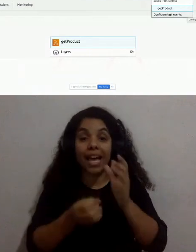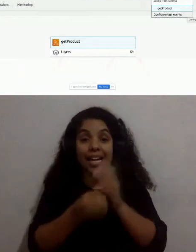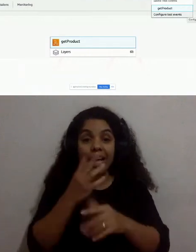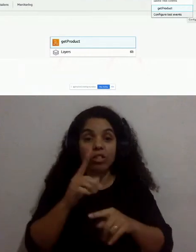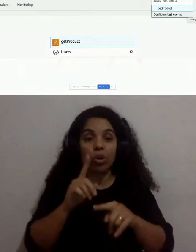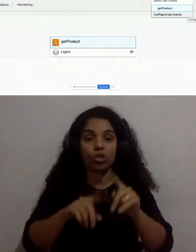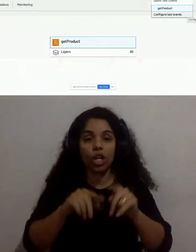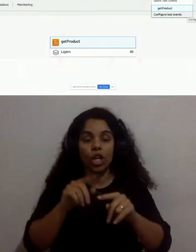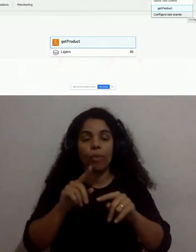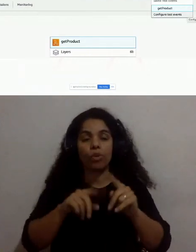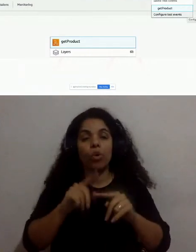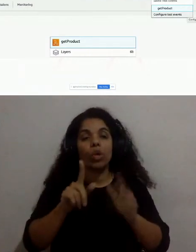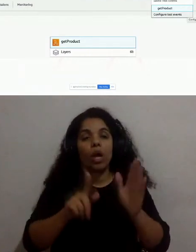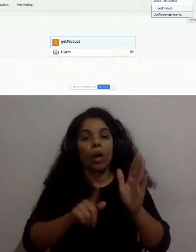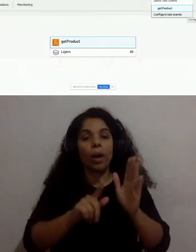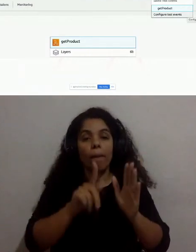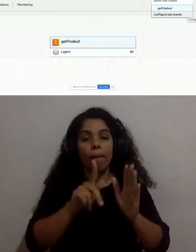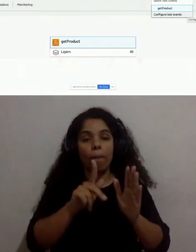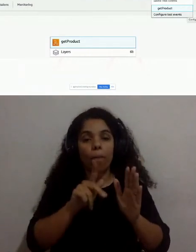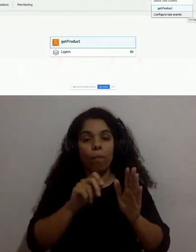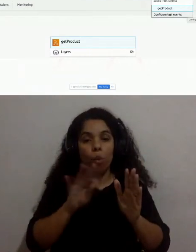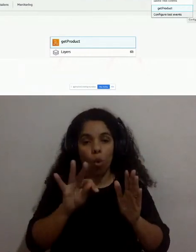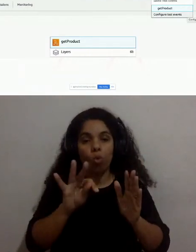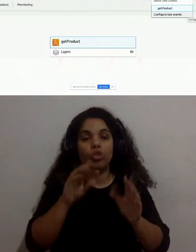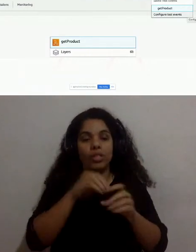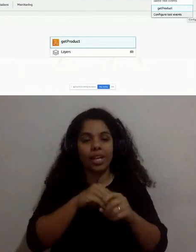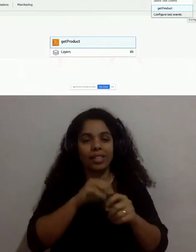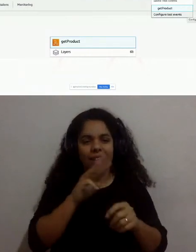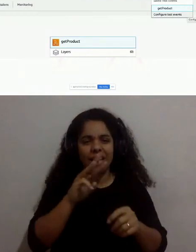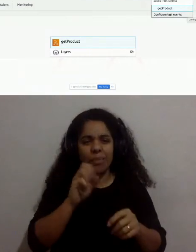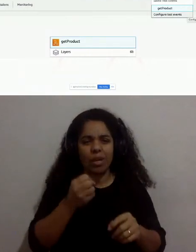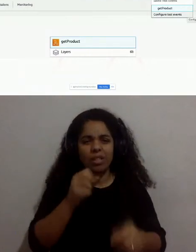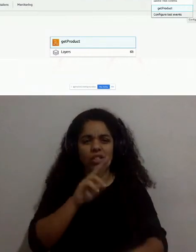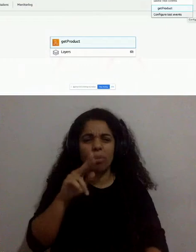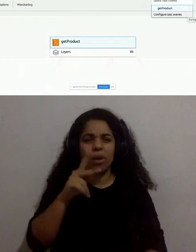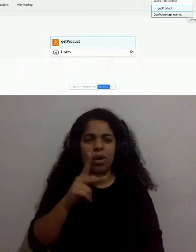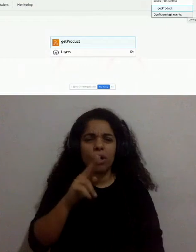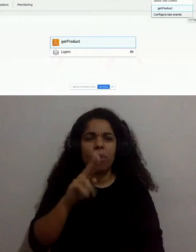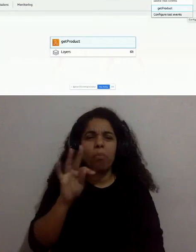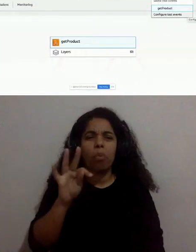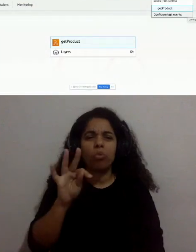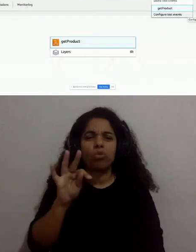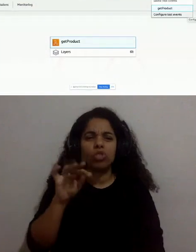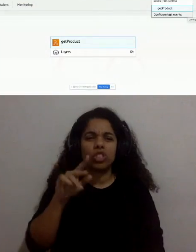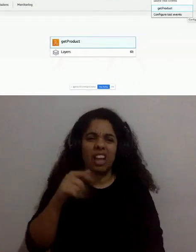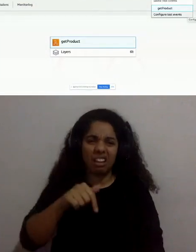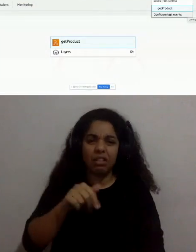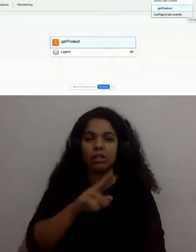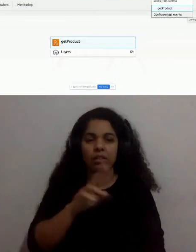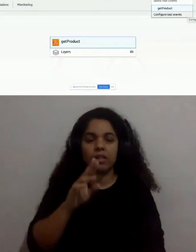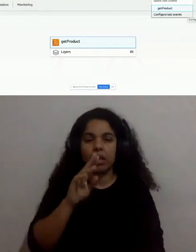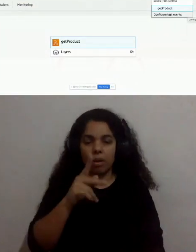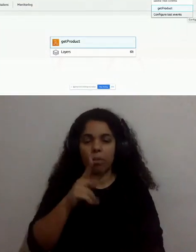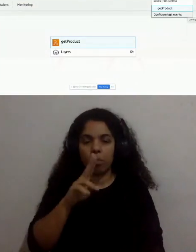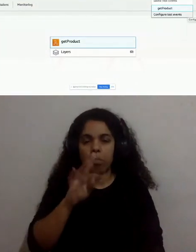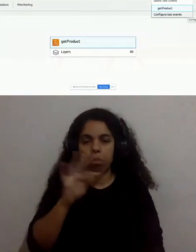O post. Aqui no caso dentro da AWS, chama put, não post. Então, beleza,